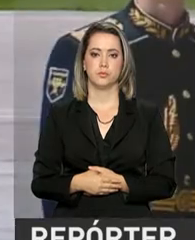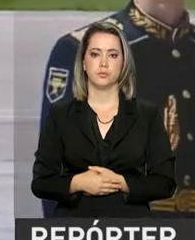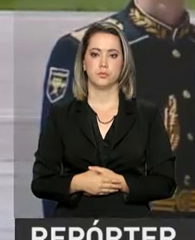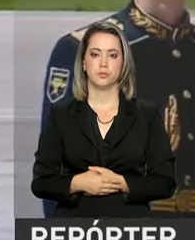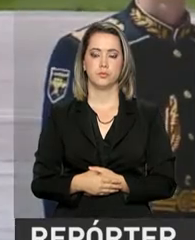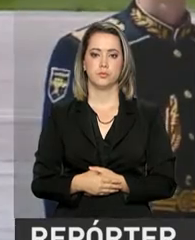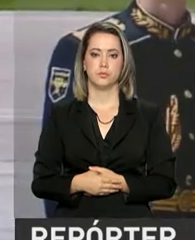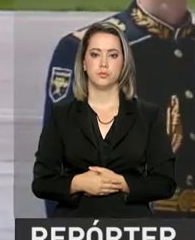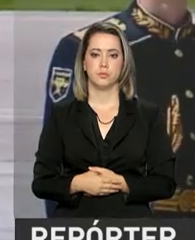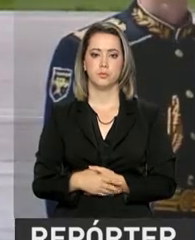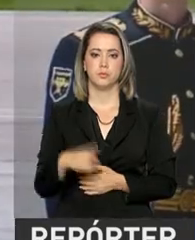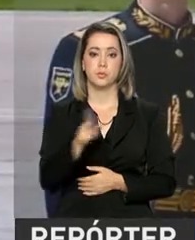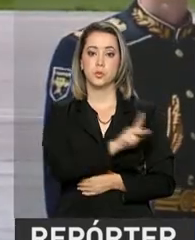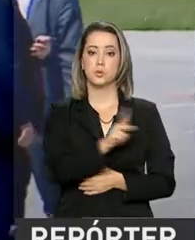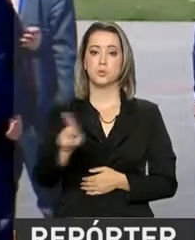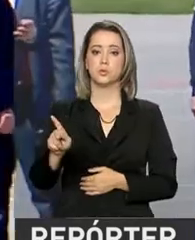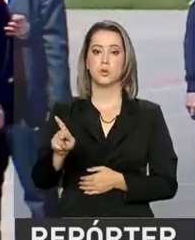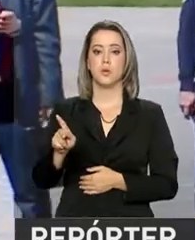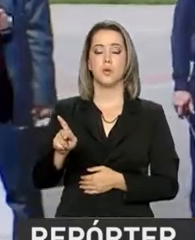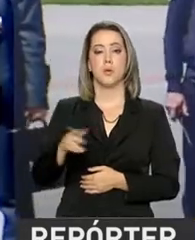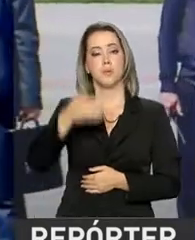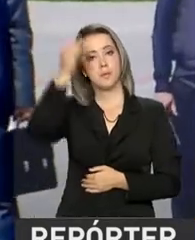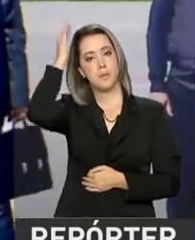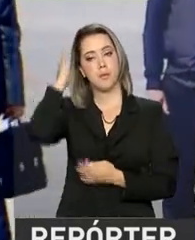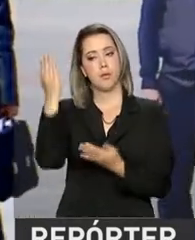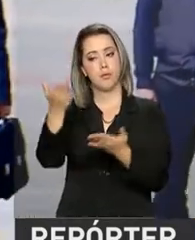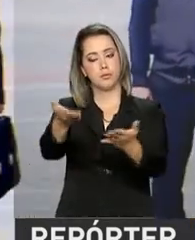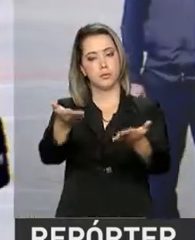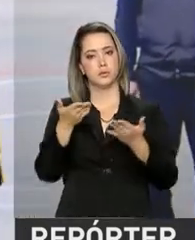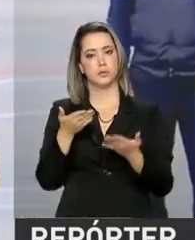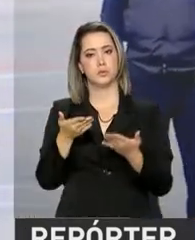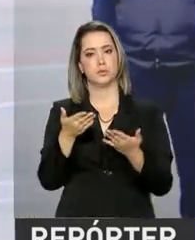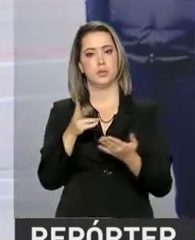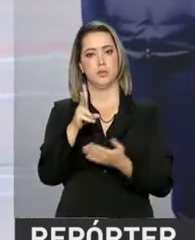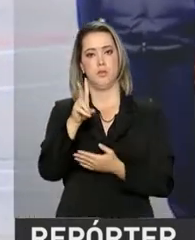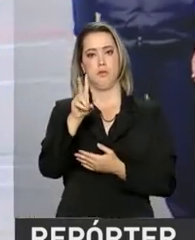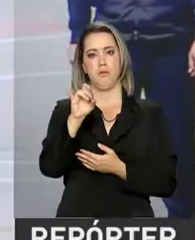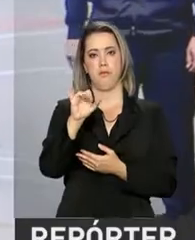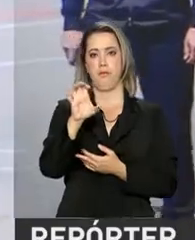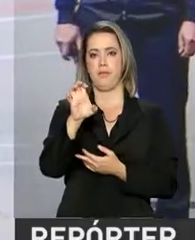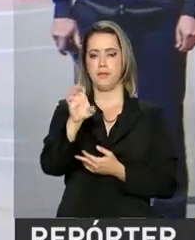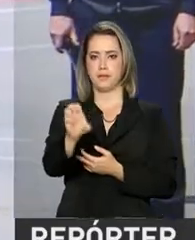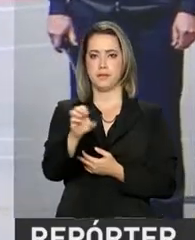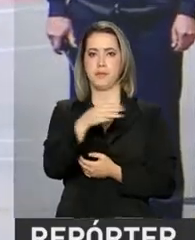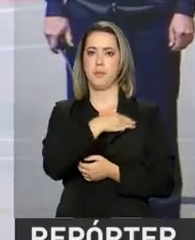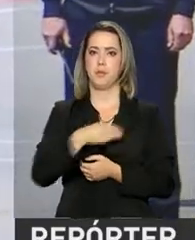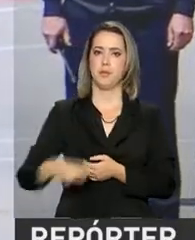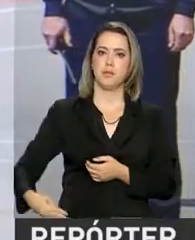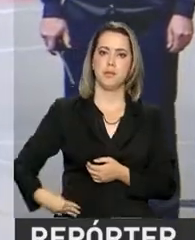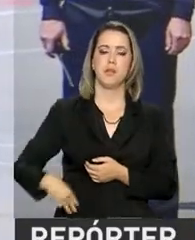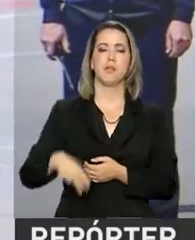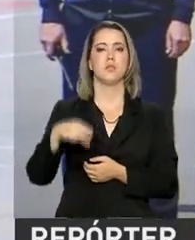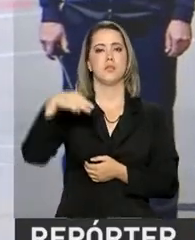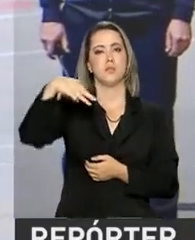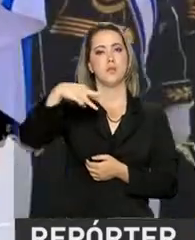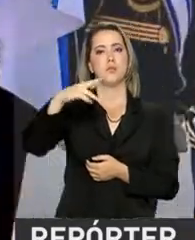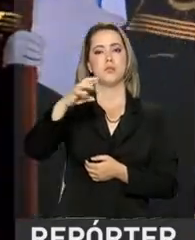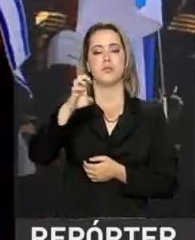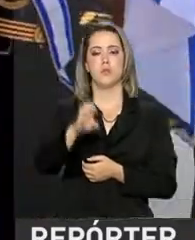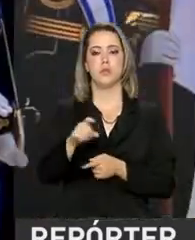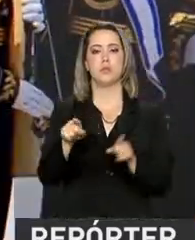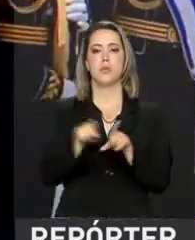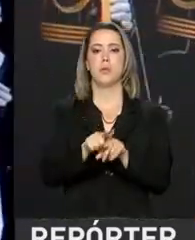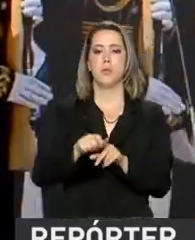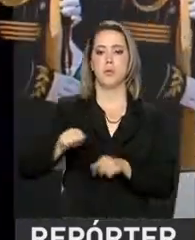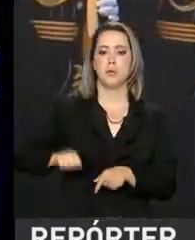o presidente michel temer foi recebido pelo vice-ministro das relações exteriores da rússia sergei ryabkov e foi embaixador